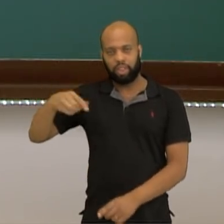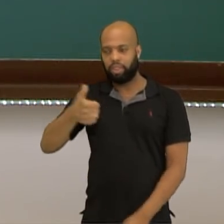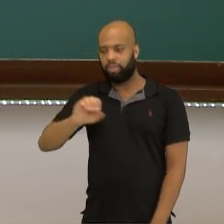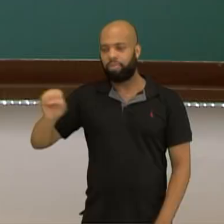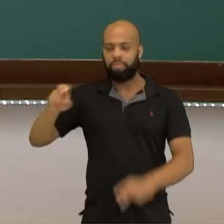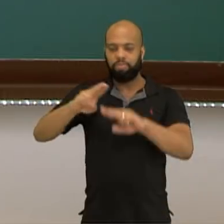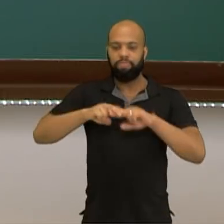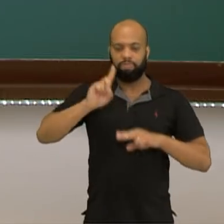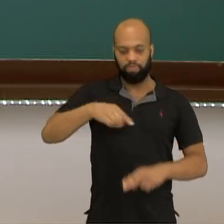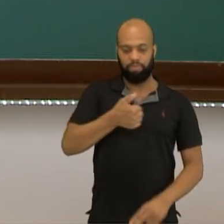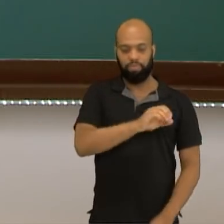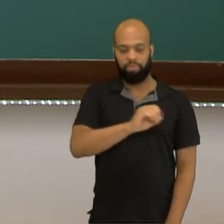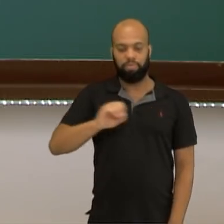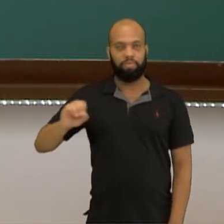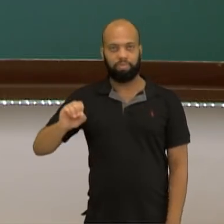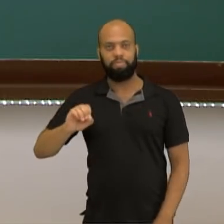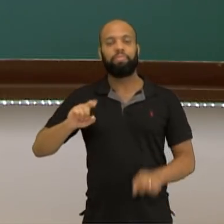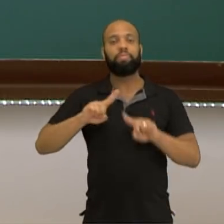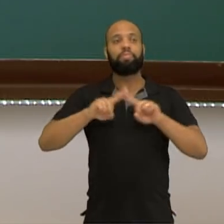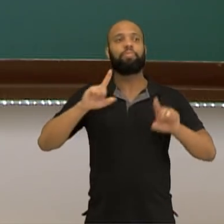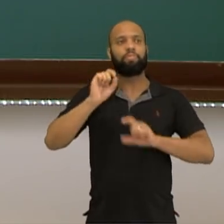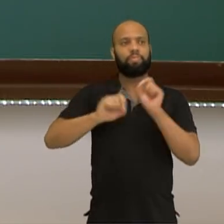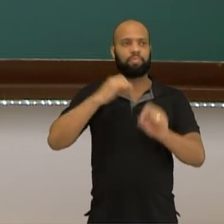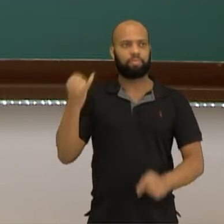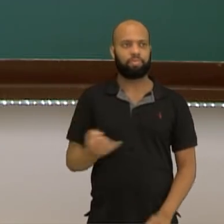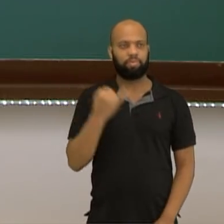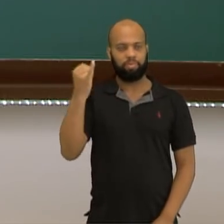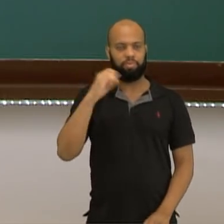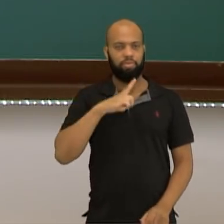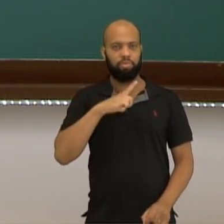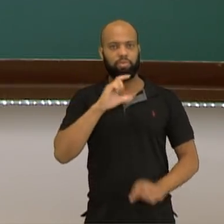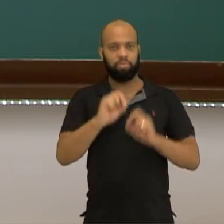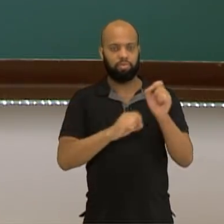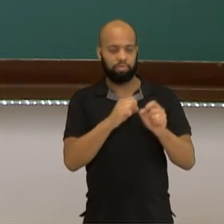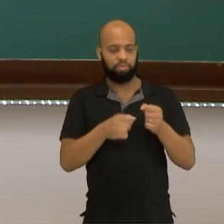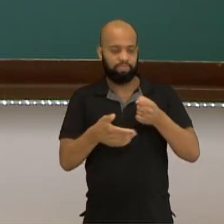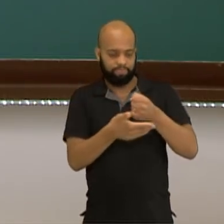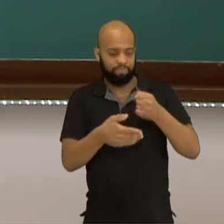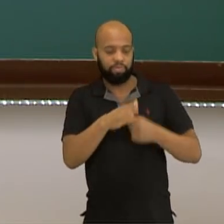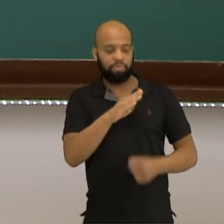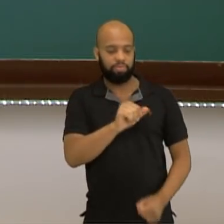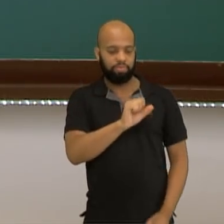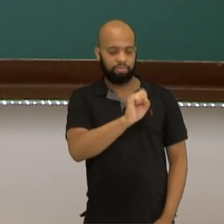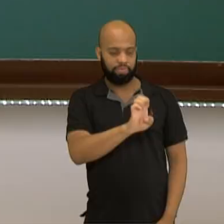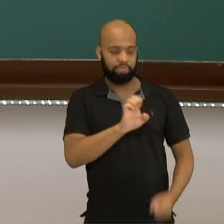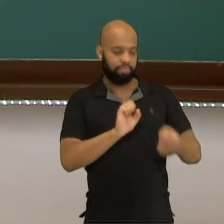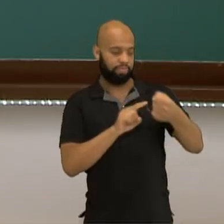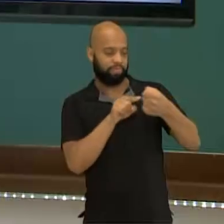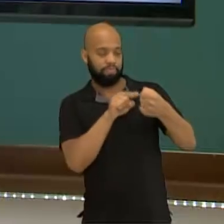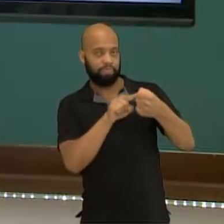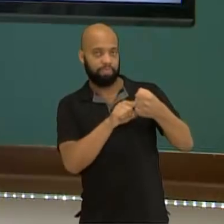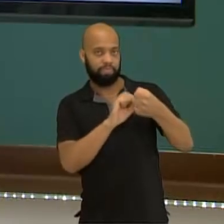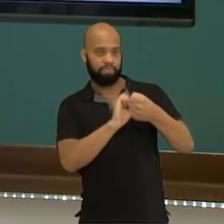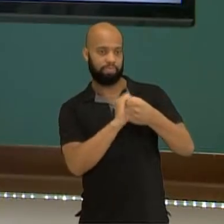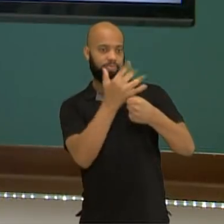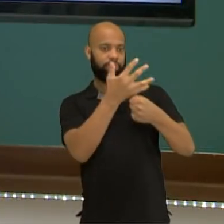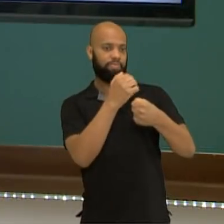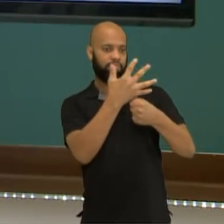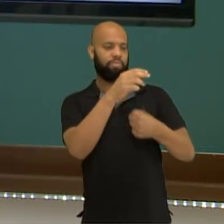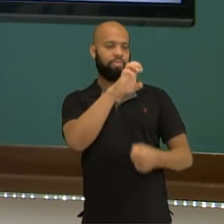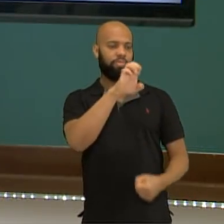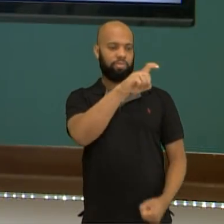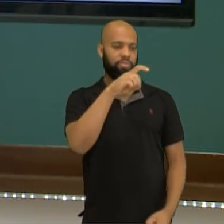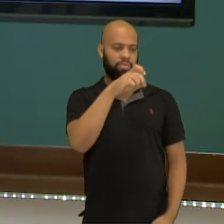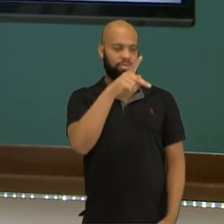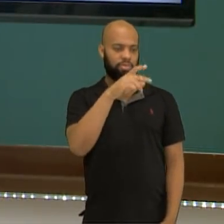Tudo bem? Mas o que é mais importante aqui, base é o que vai embaixo, expoente é o que vai em cima.